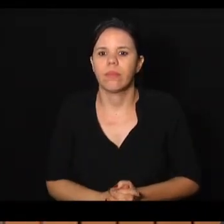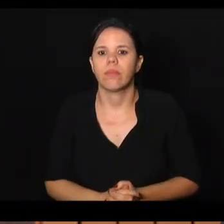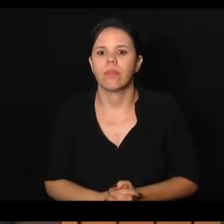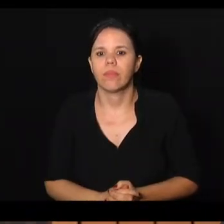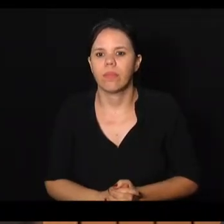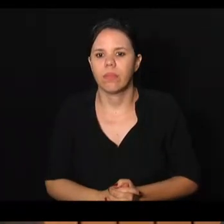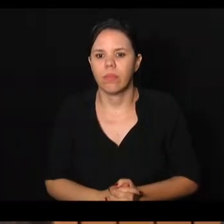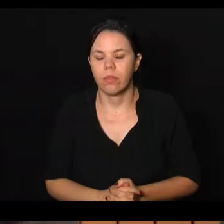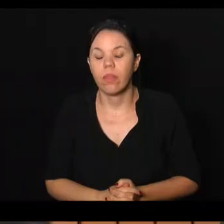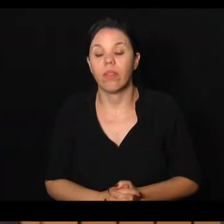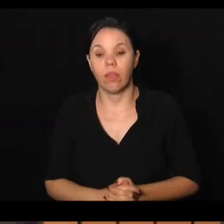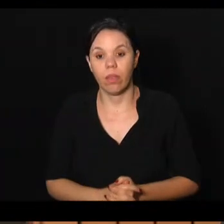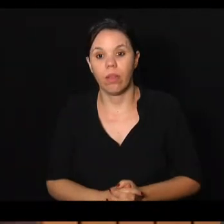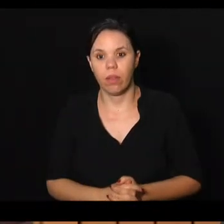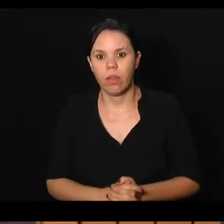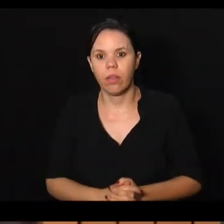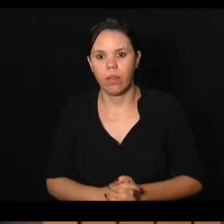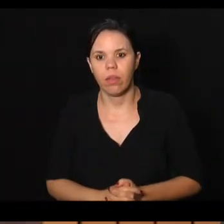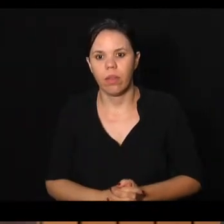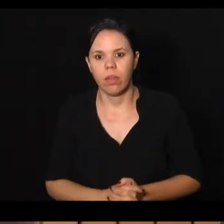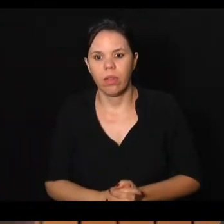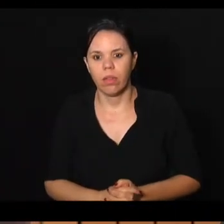está no nosso Ministério o Disque 100.